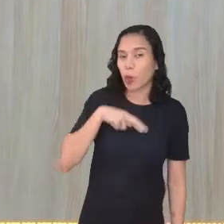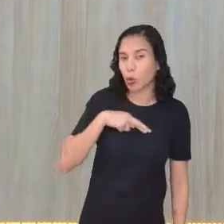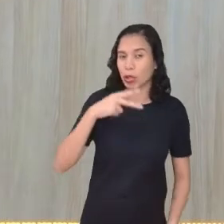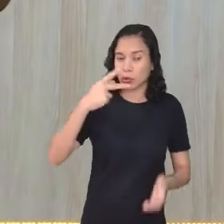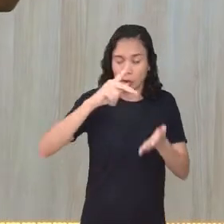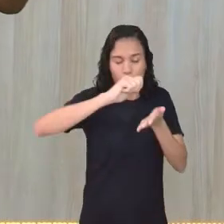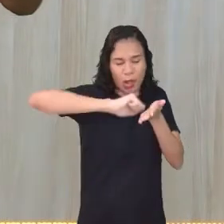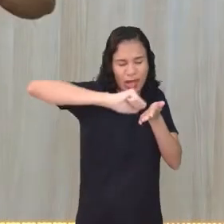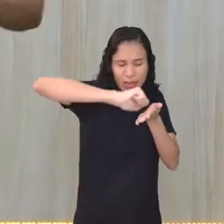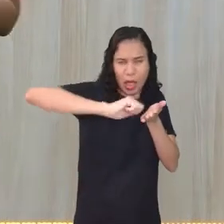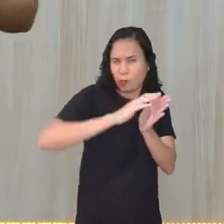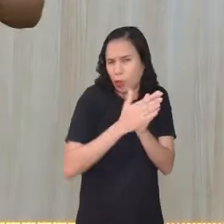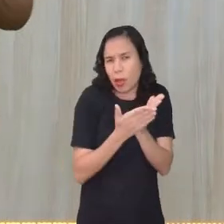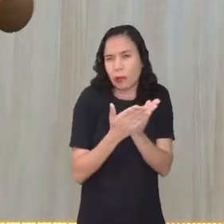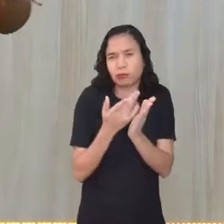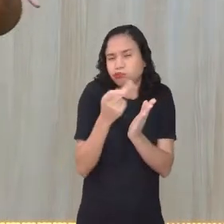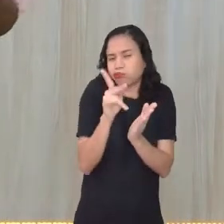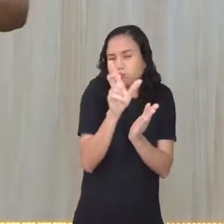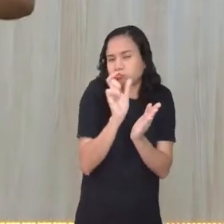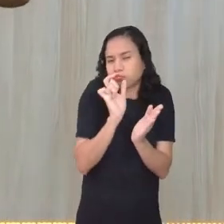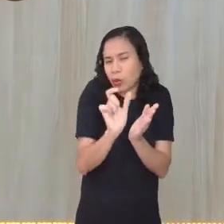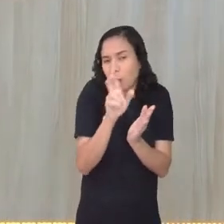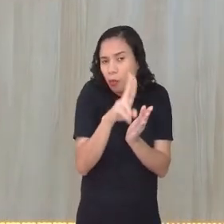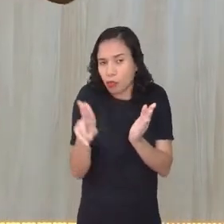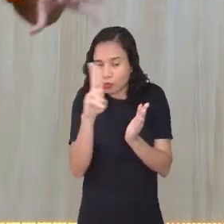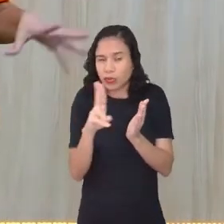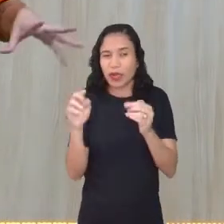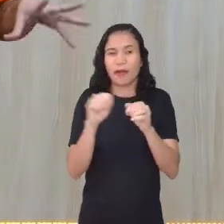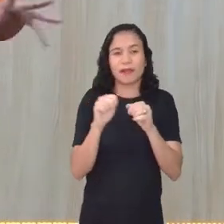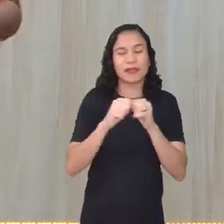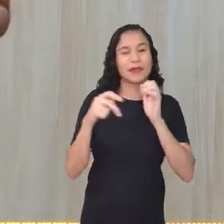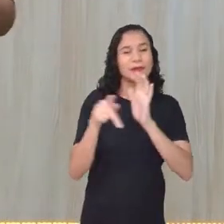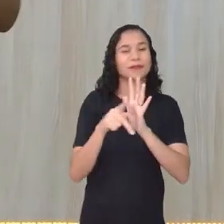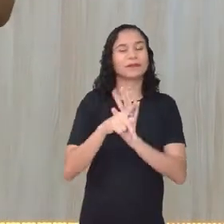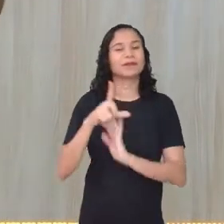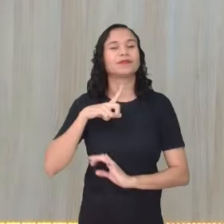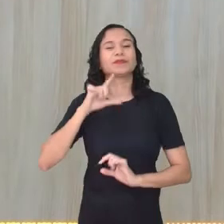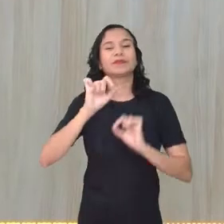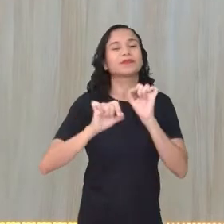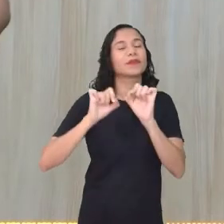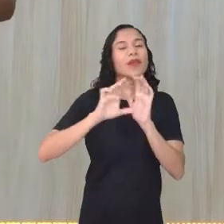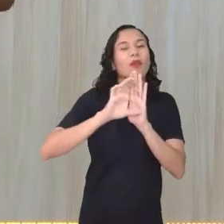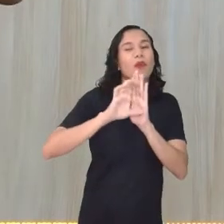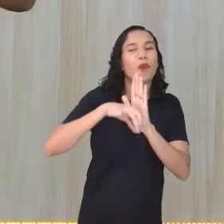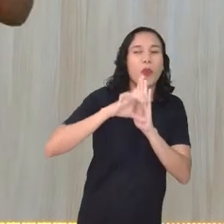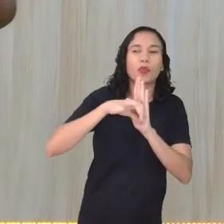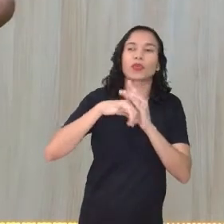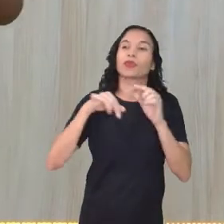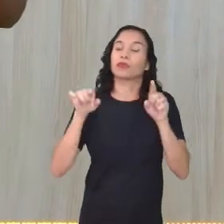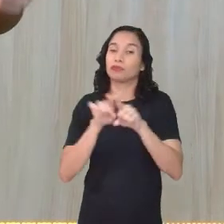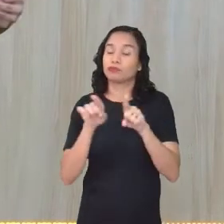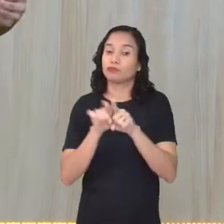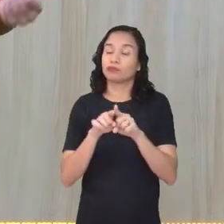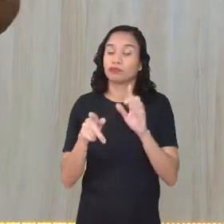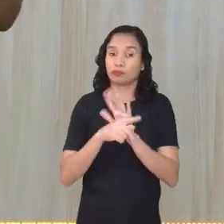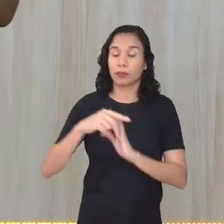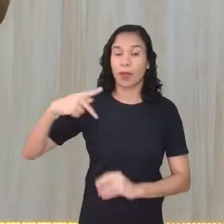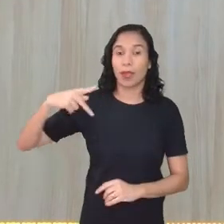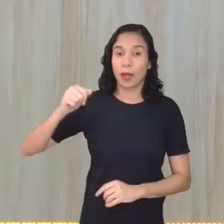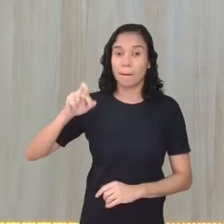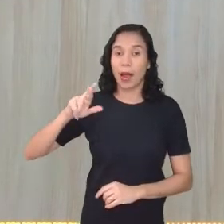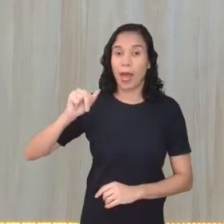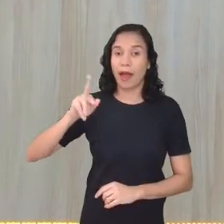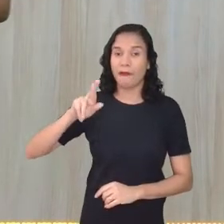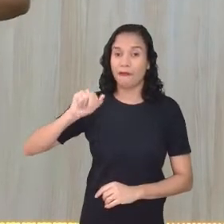seu caderno mesmo, com as suas palavras, fazendo aí a paráfrase, os conceitos de paráfrase